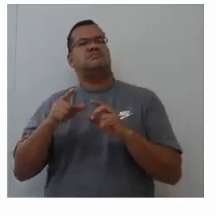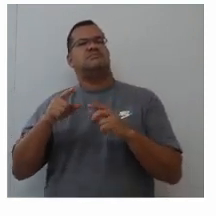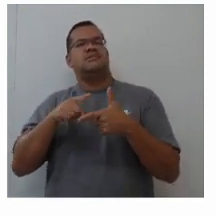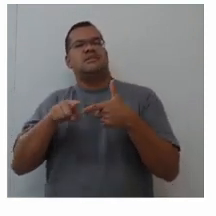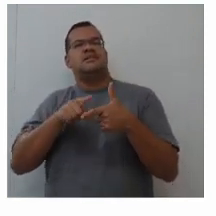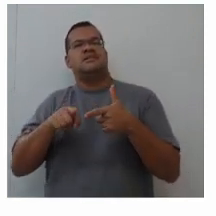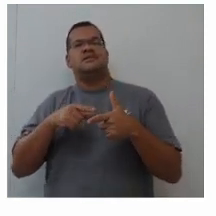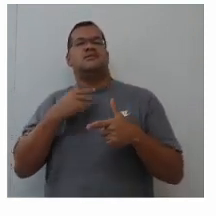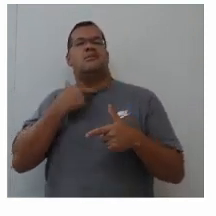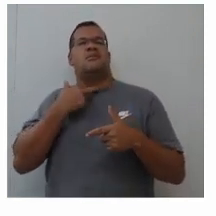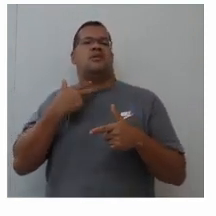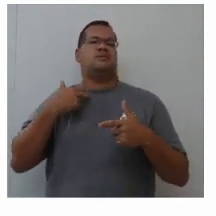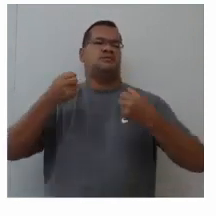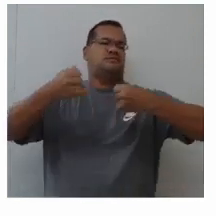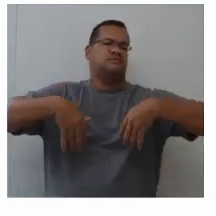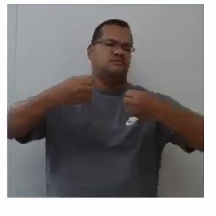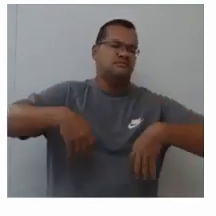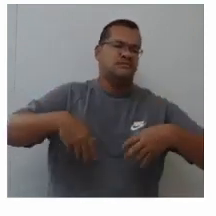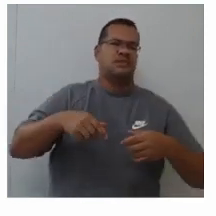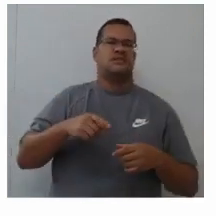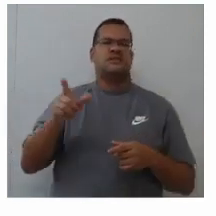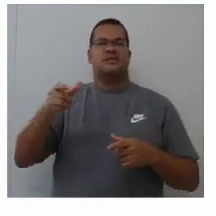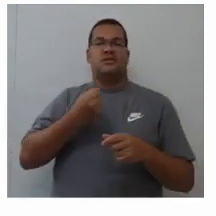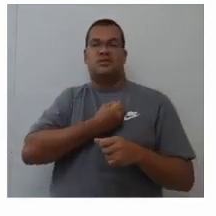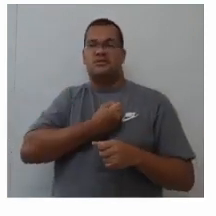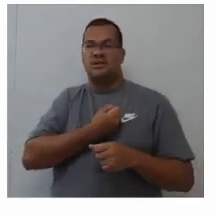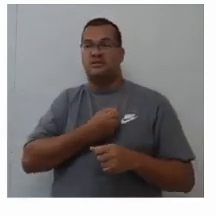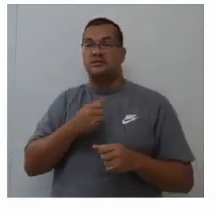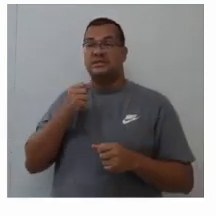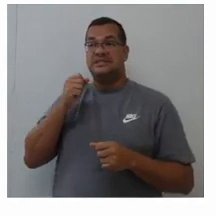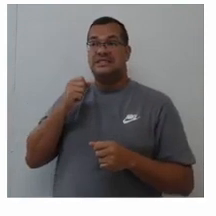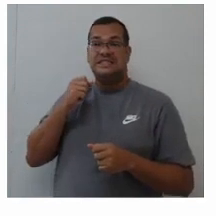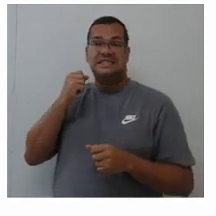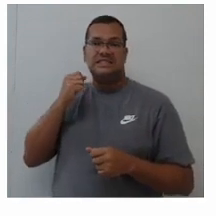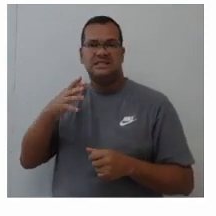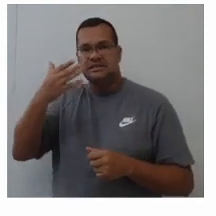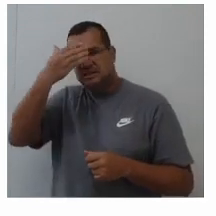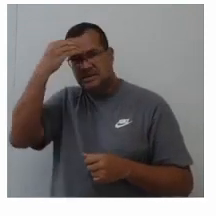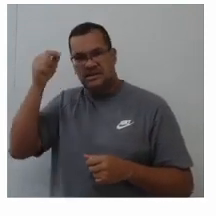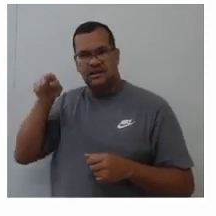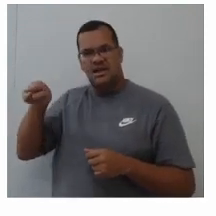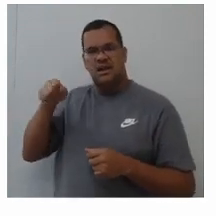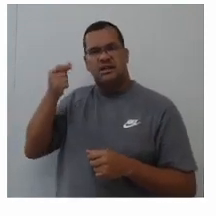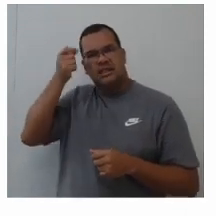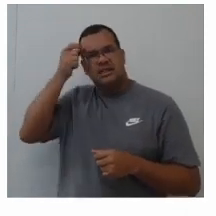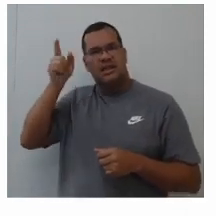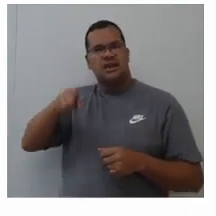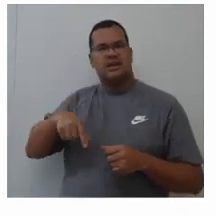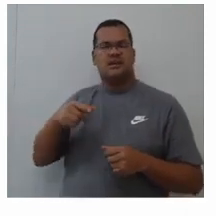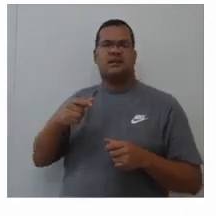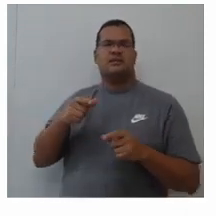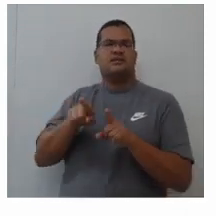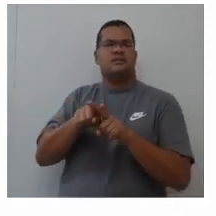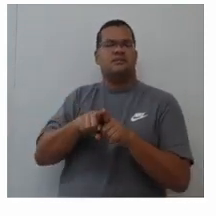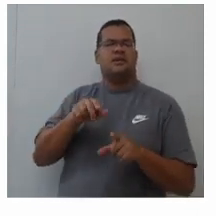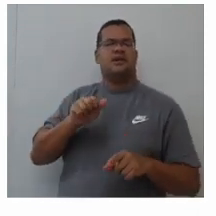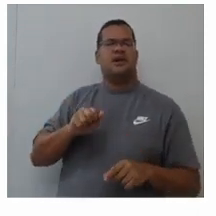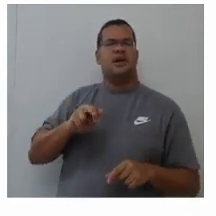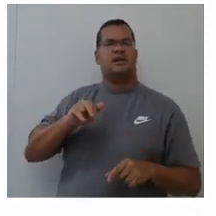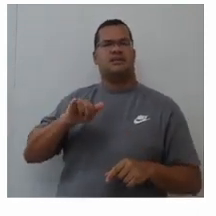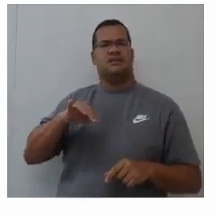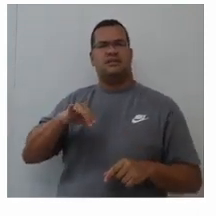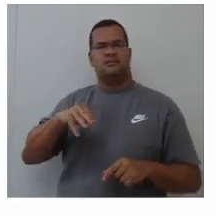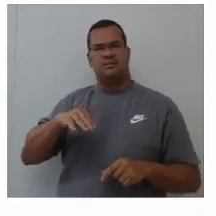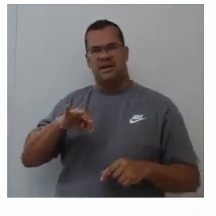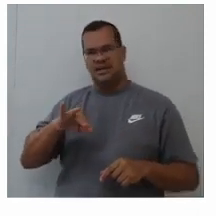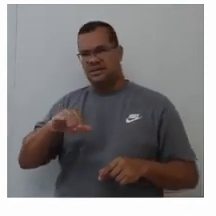não posso falar de número irracional, de número real, sem falar dessa ideia aqui, que não tem a ver com a aritmética, parte